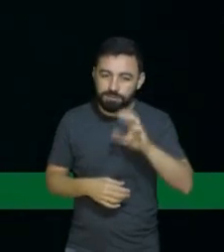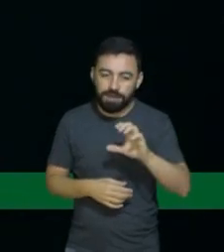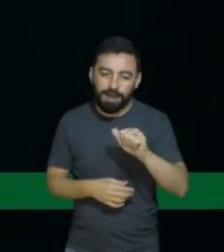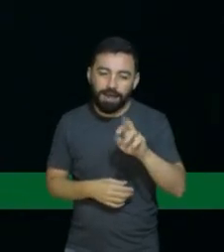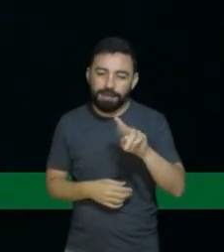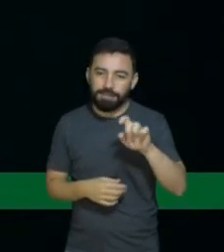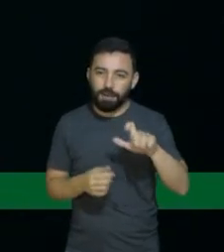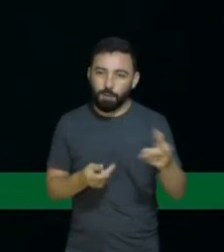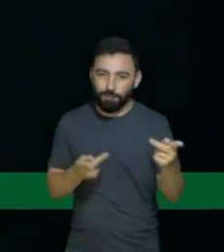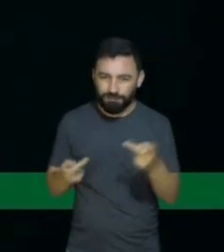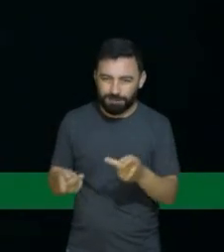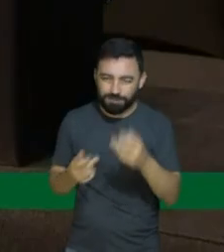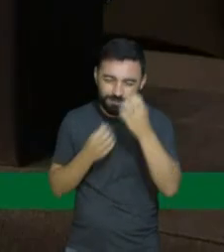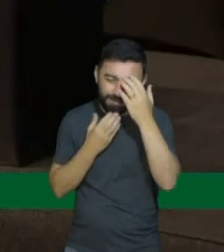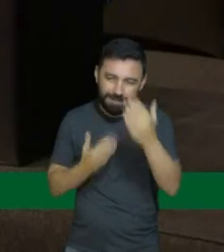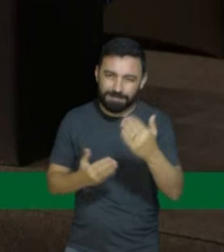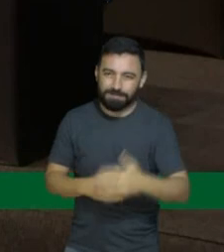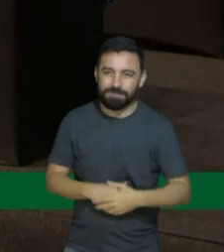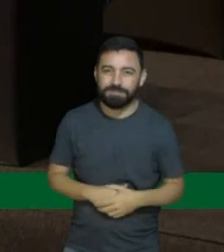tá feito muito